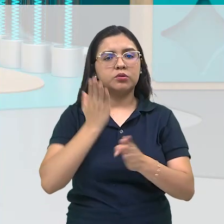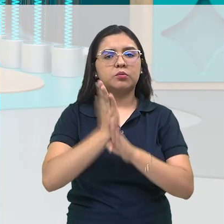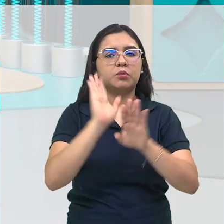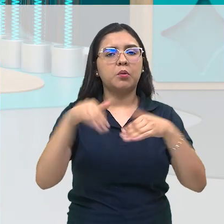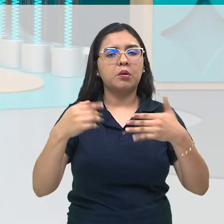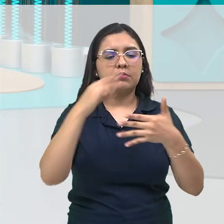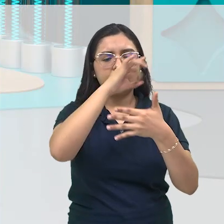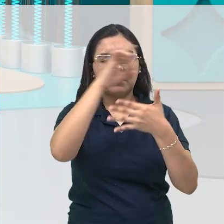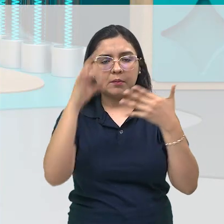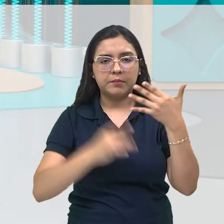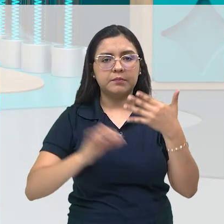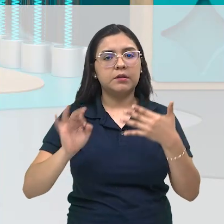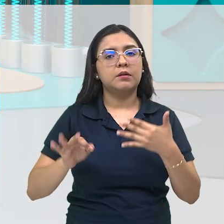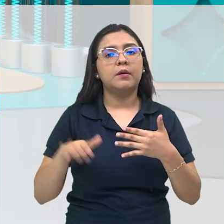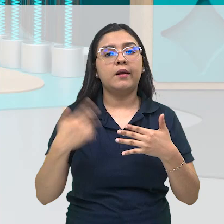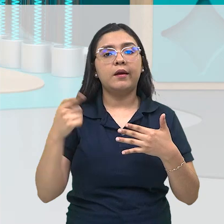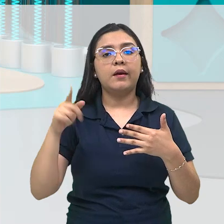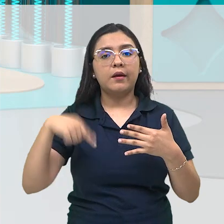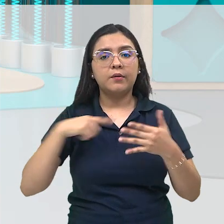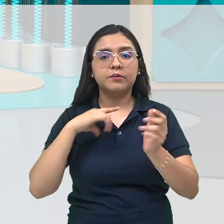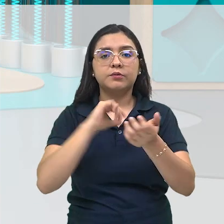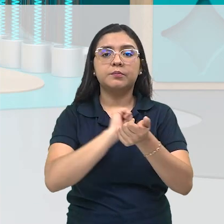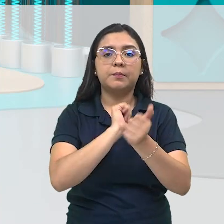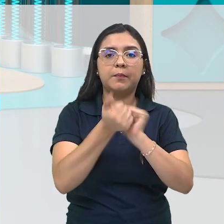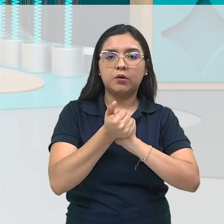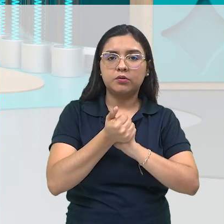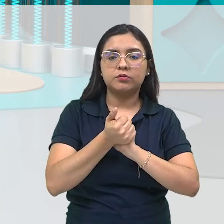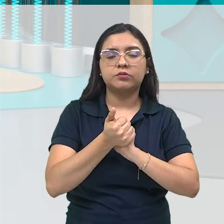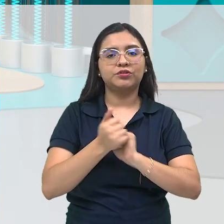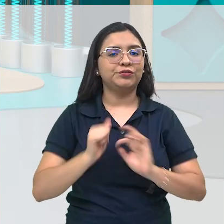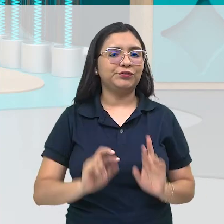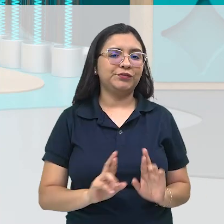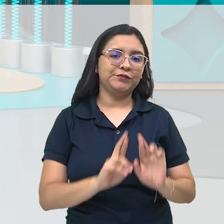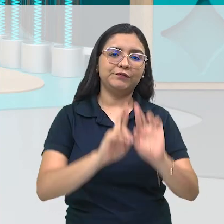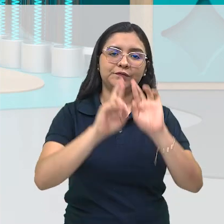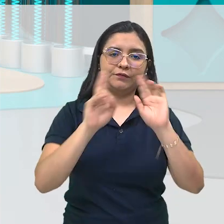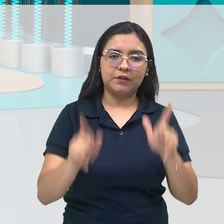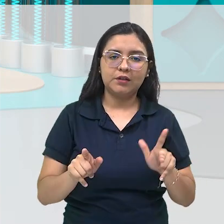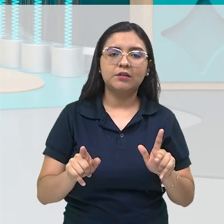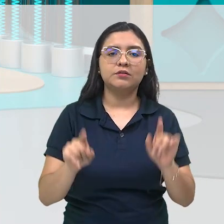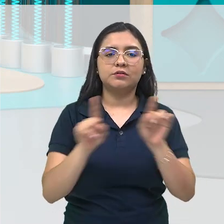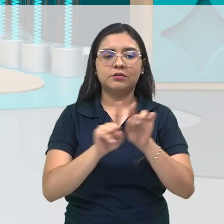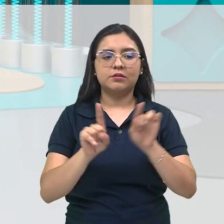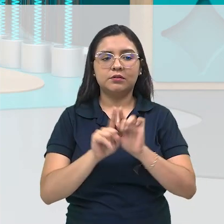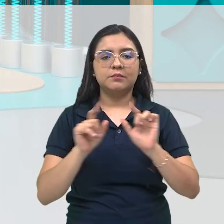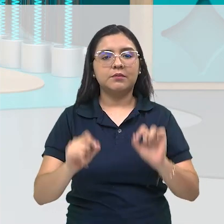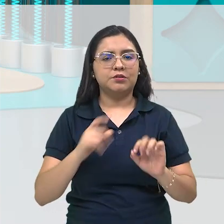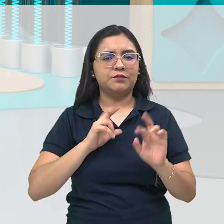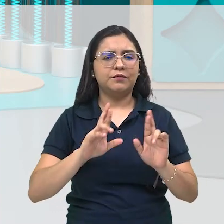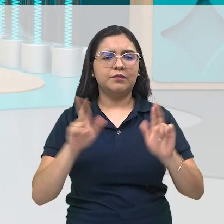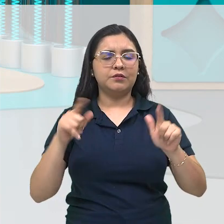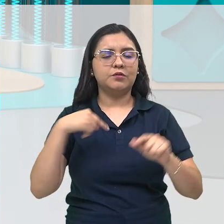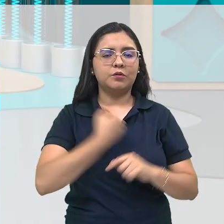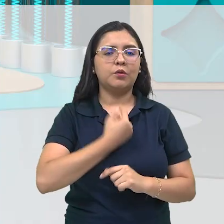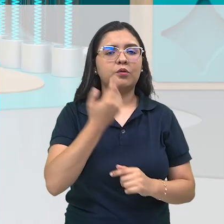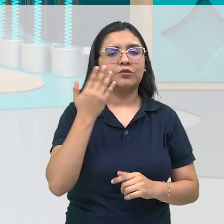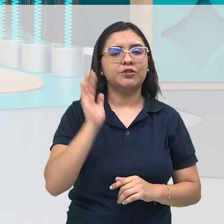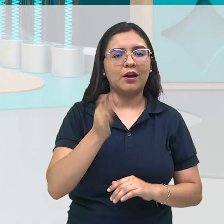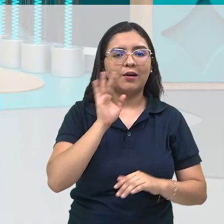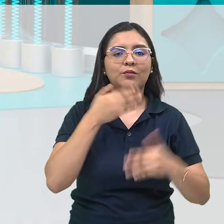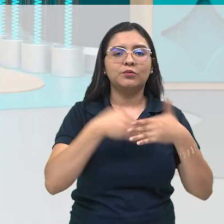descobrir cada um desses pontos, tá bom? É um jogo assim bastante diferente, muito diferente do que a gente